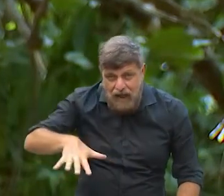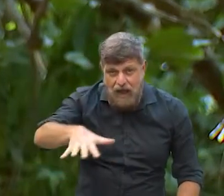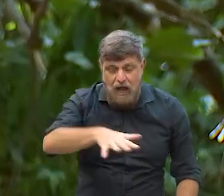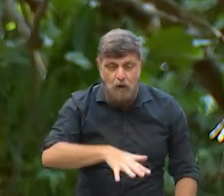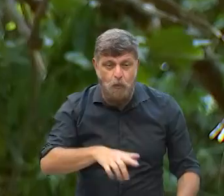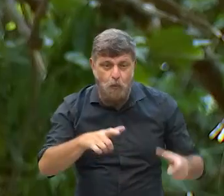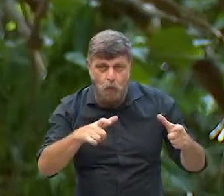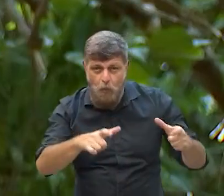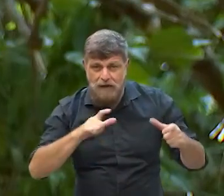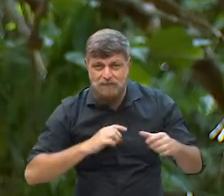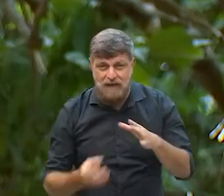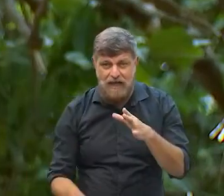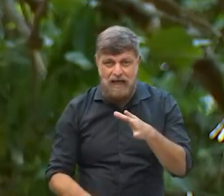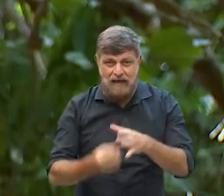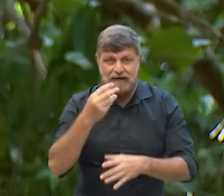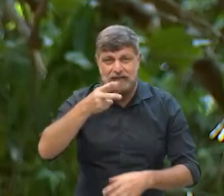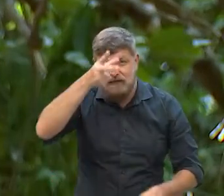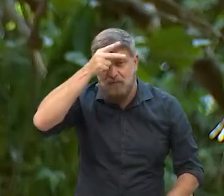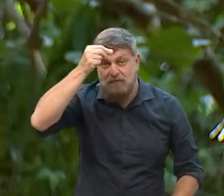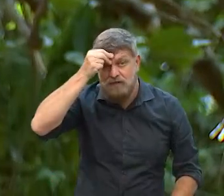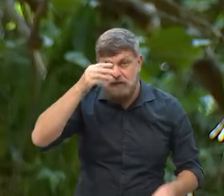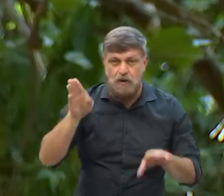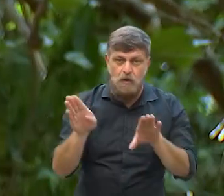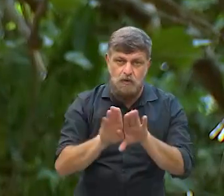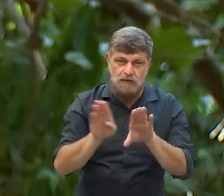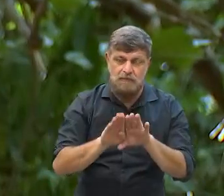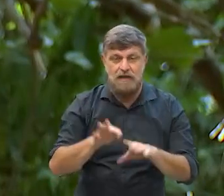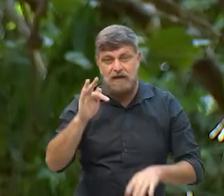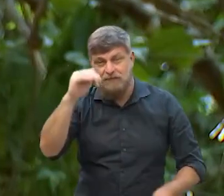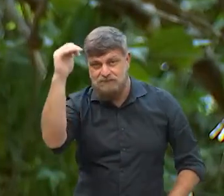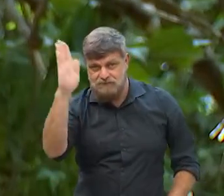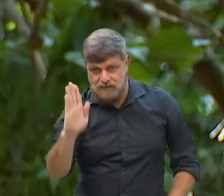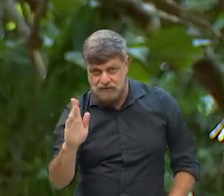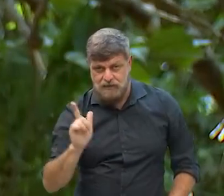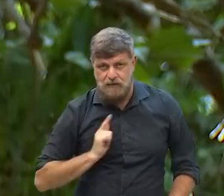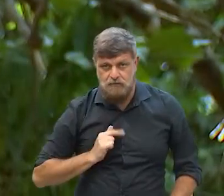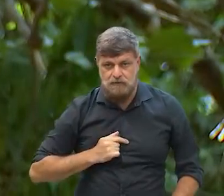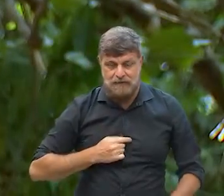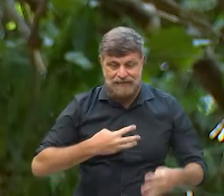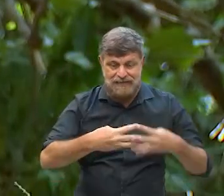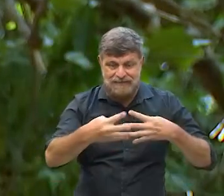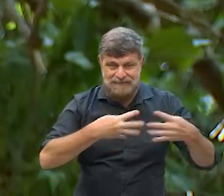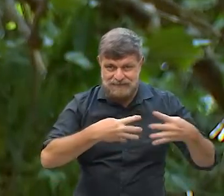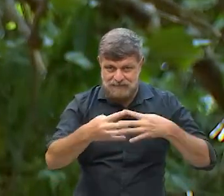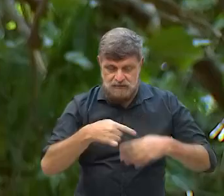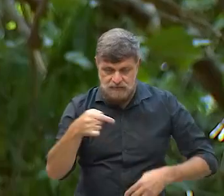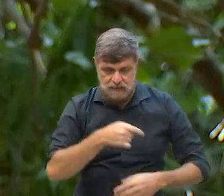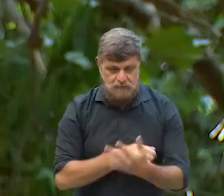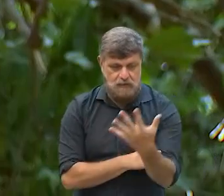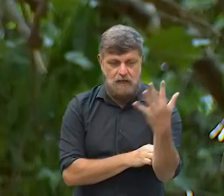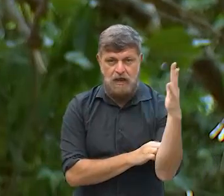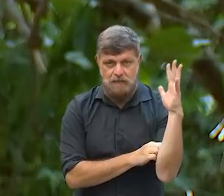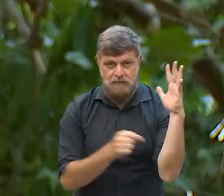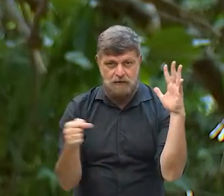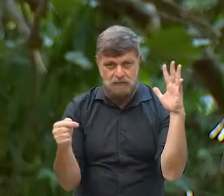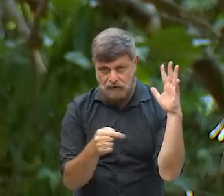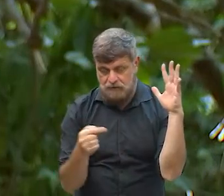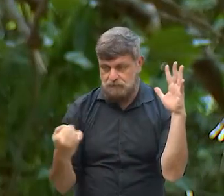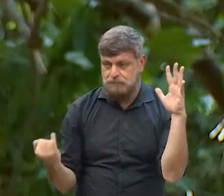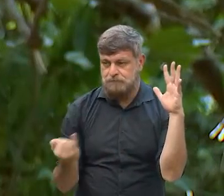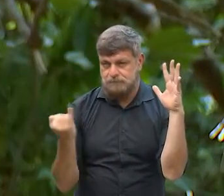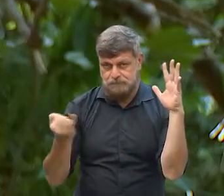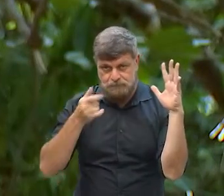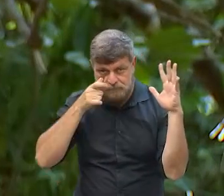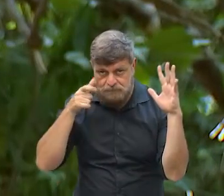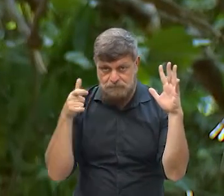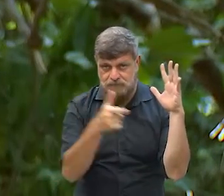ser criadas tanto no âmbito municipal, estadual ou federal. A Mata de Santa Genebra, ela é uma área de relevante interesse ecológico criada